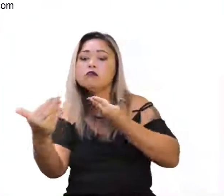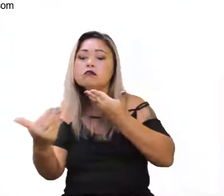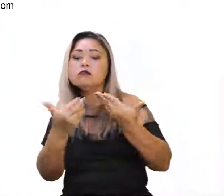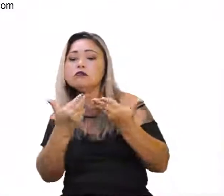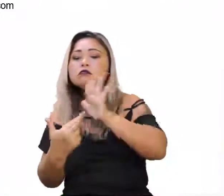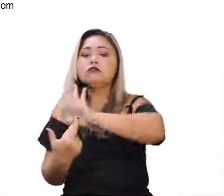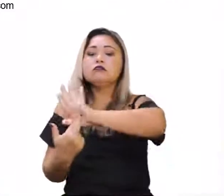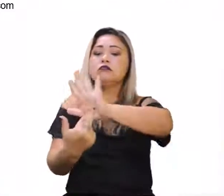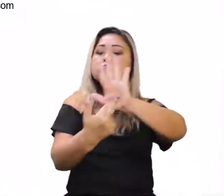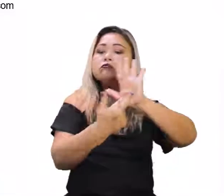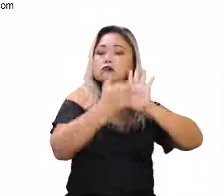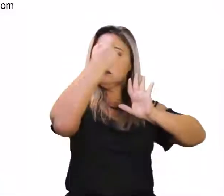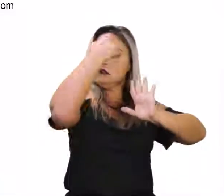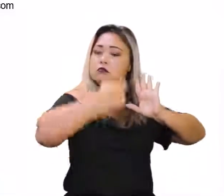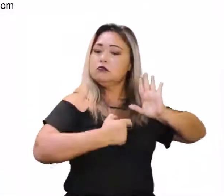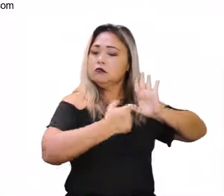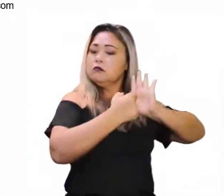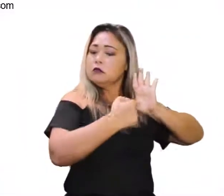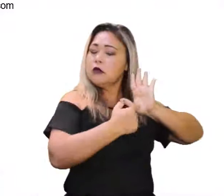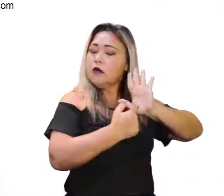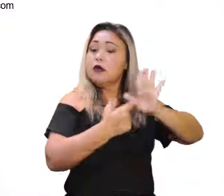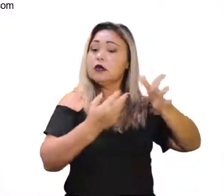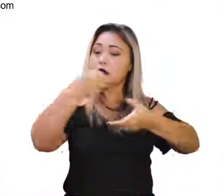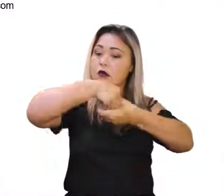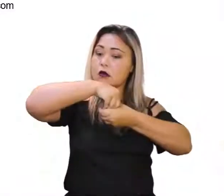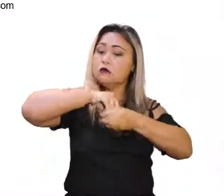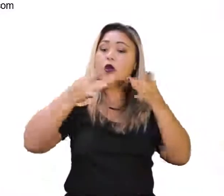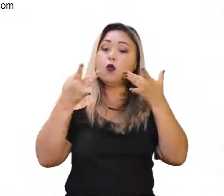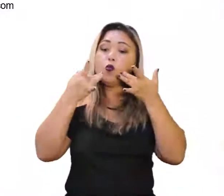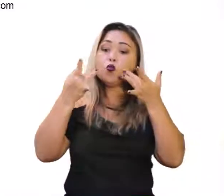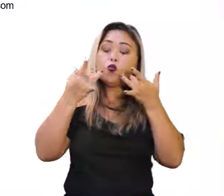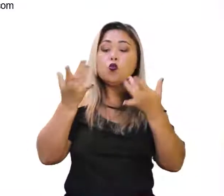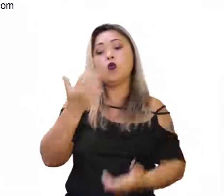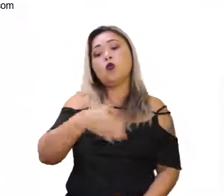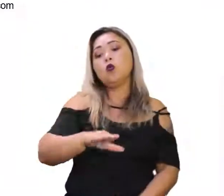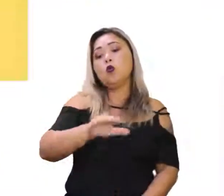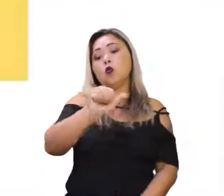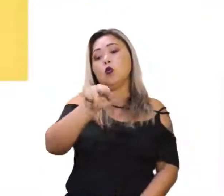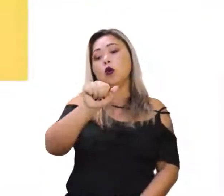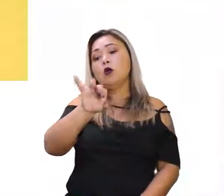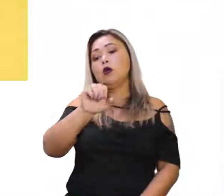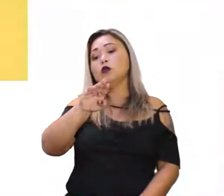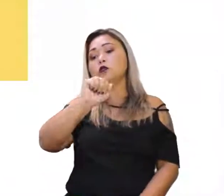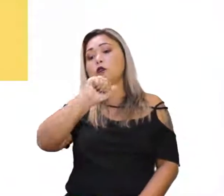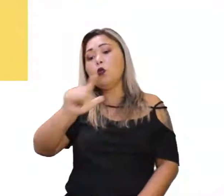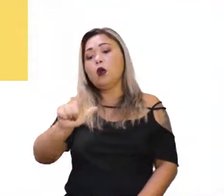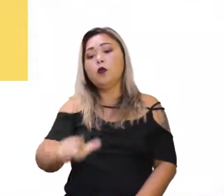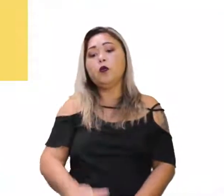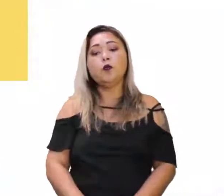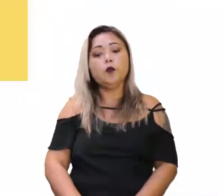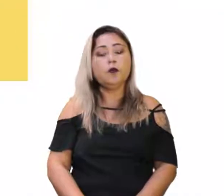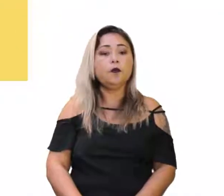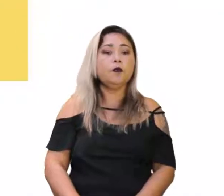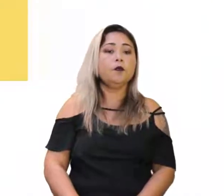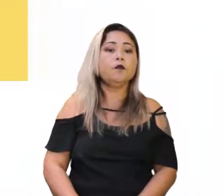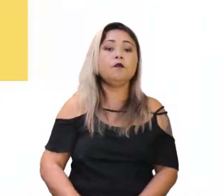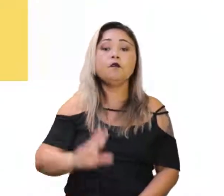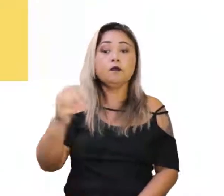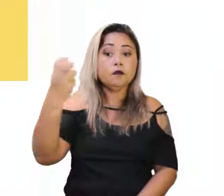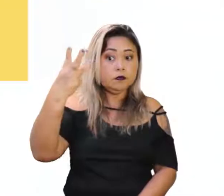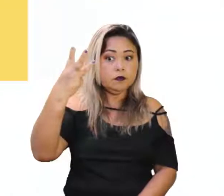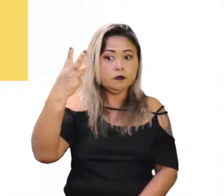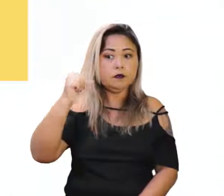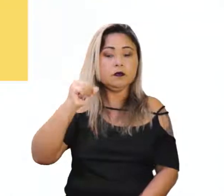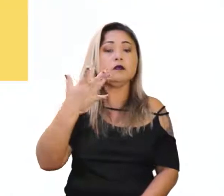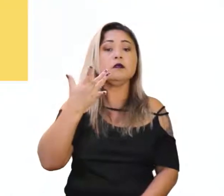e da representação. Muito bom o trabalho de Augusto Boal. Vamos para o nosso terceiro tópico,